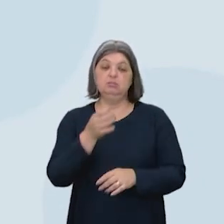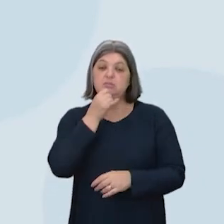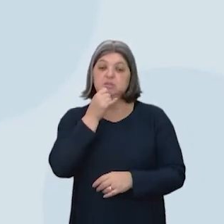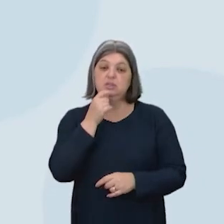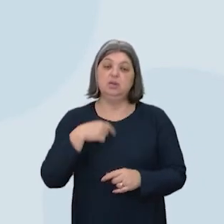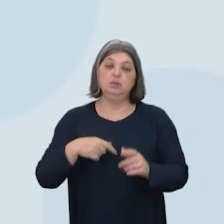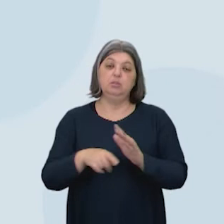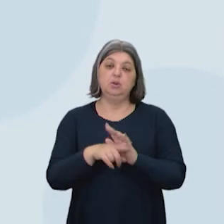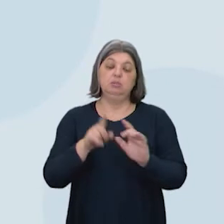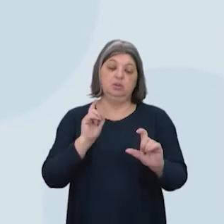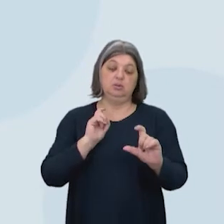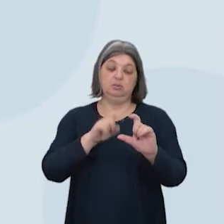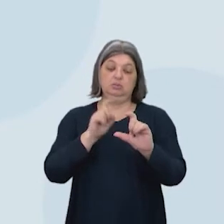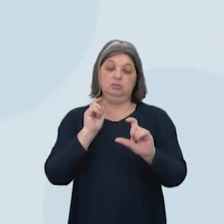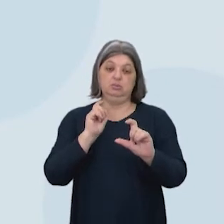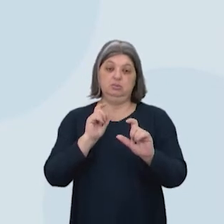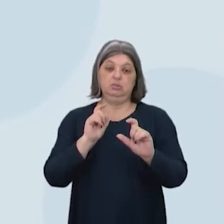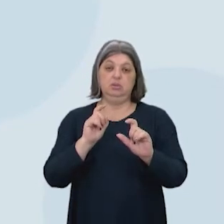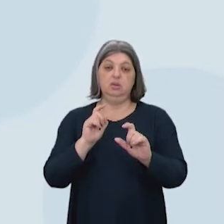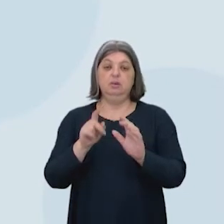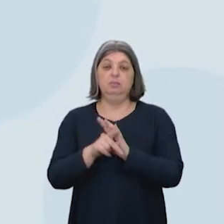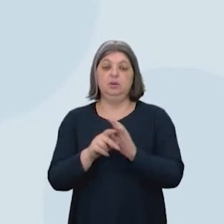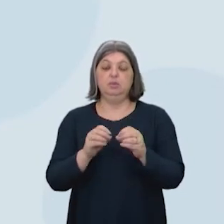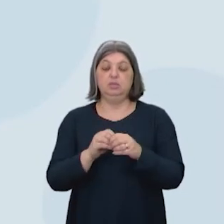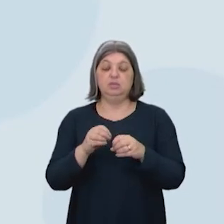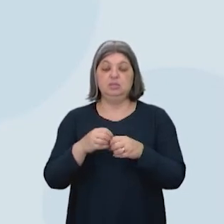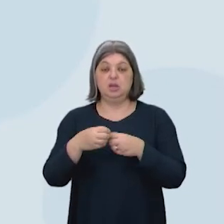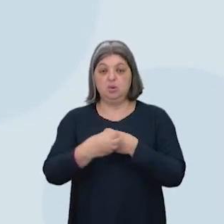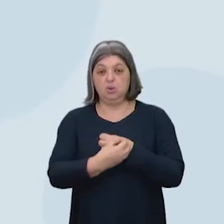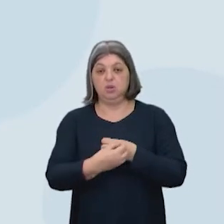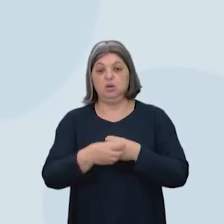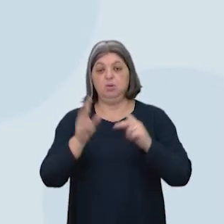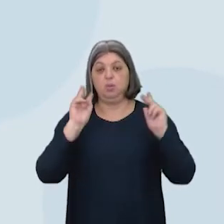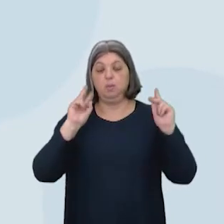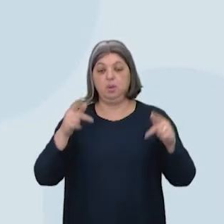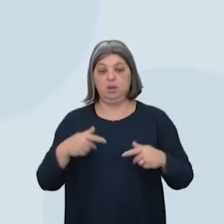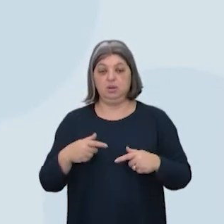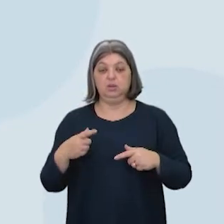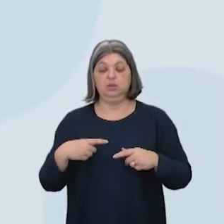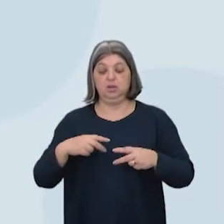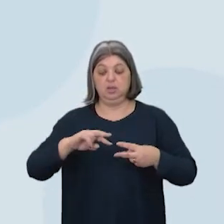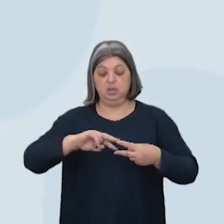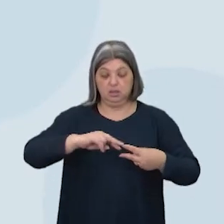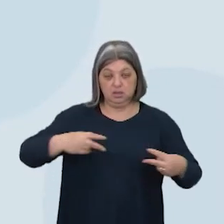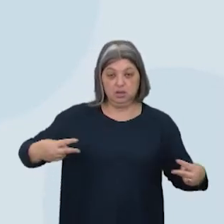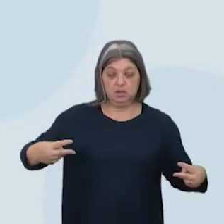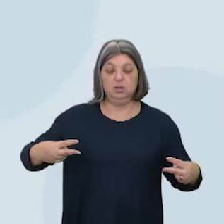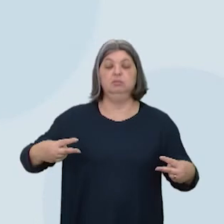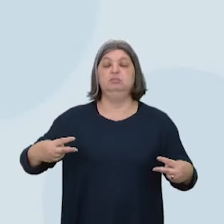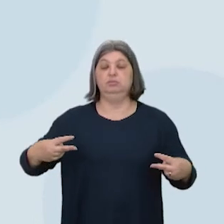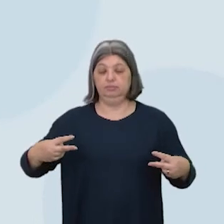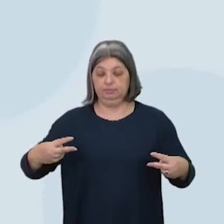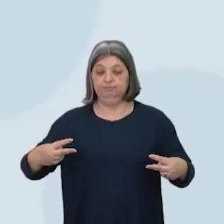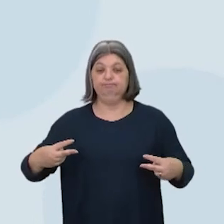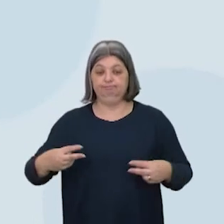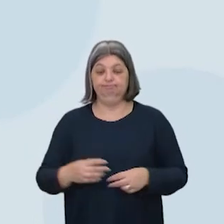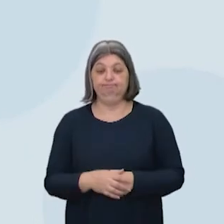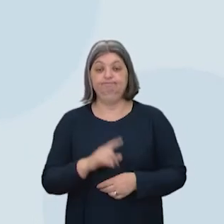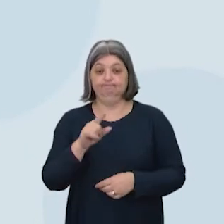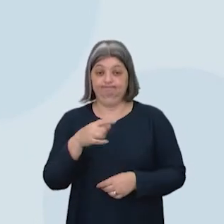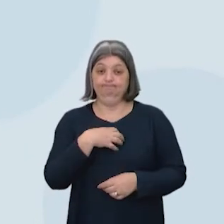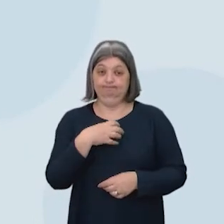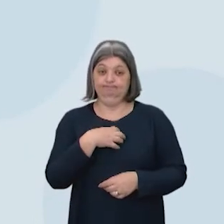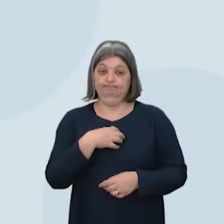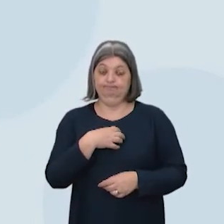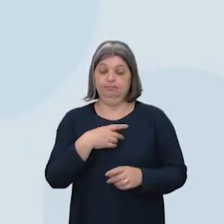exemplo, o núcleo da célula humana. Tá? O que tem no núcleo da célula humana? DNA. Né? É assim que os cientistas